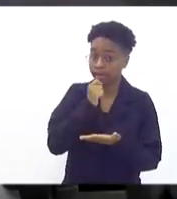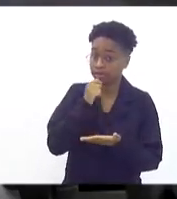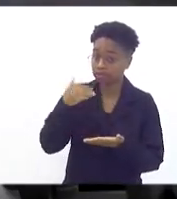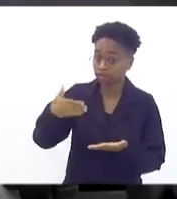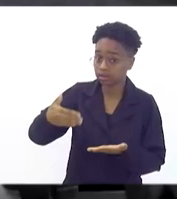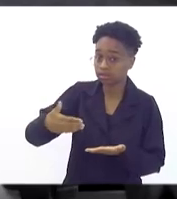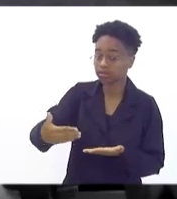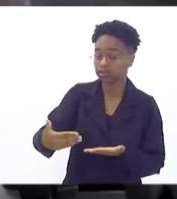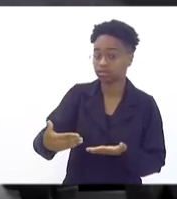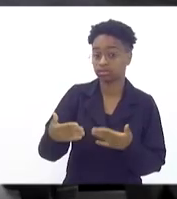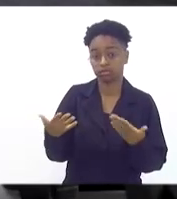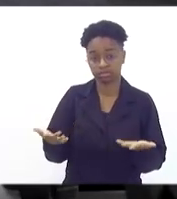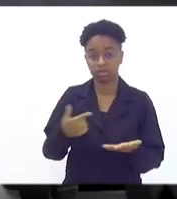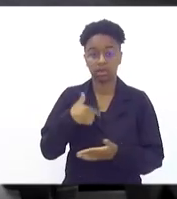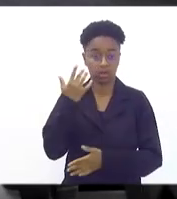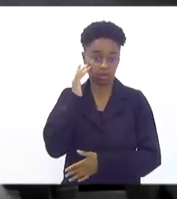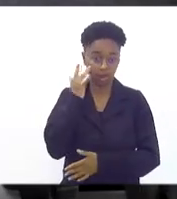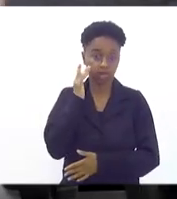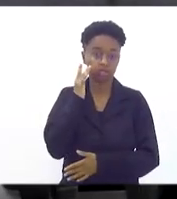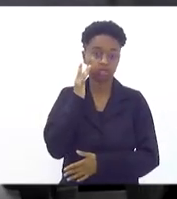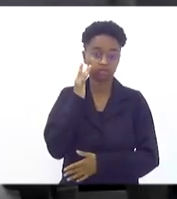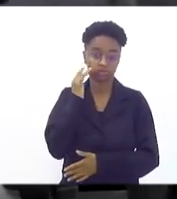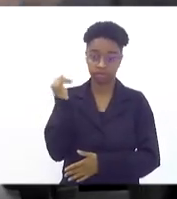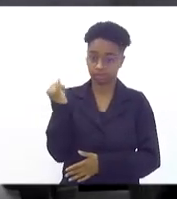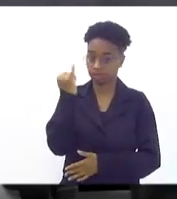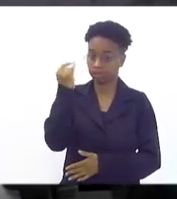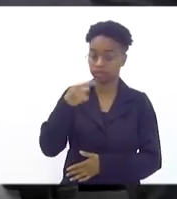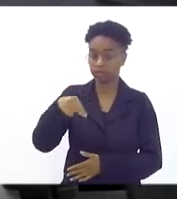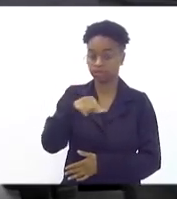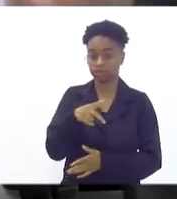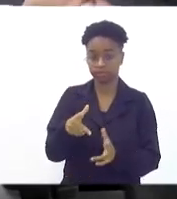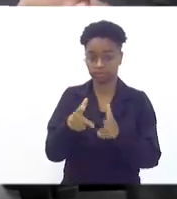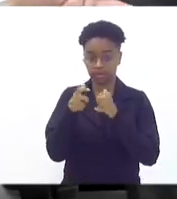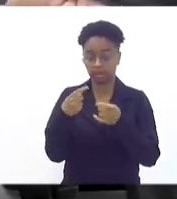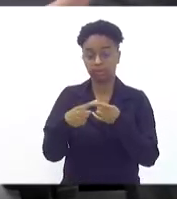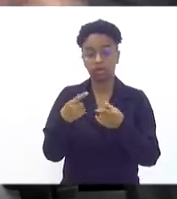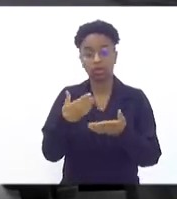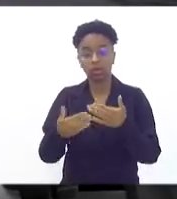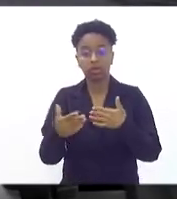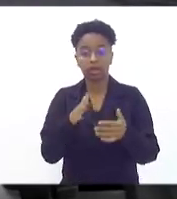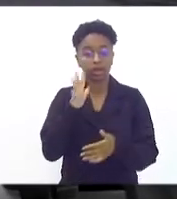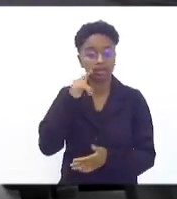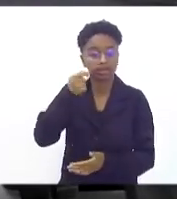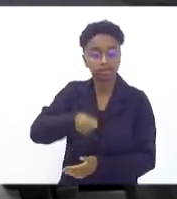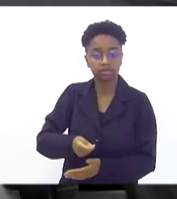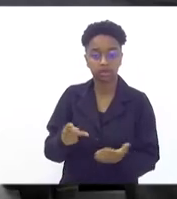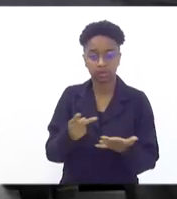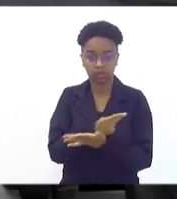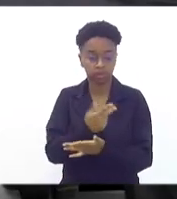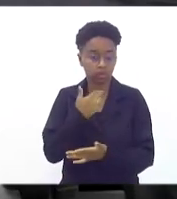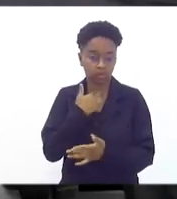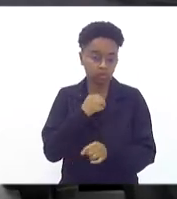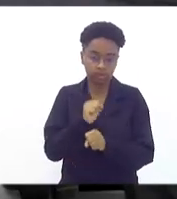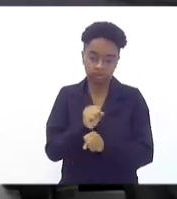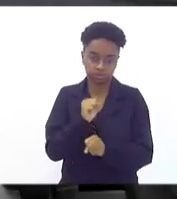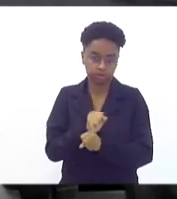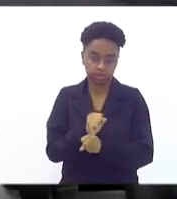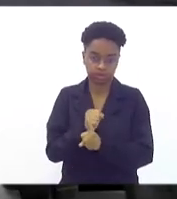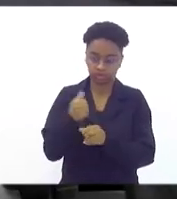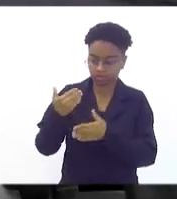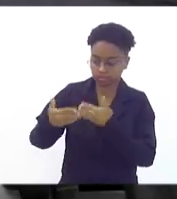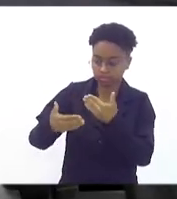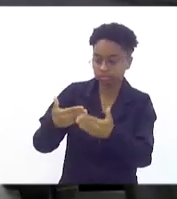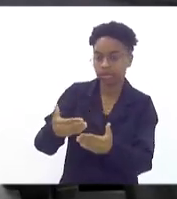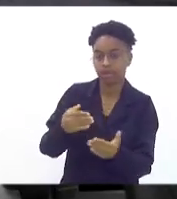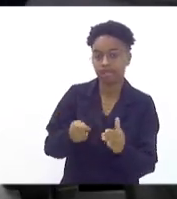isso eu acho que é ponto passivo qualquer decisão que seja tomada não pode aguardar processo